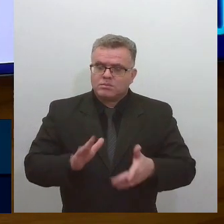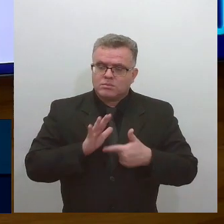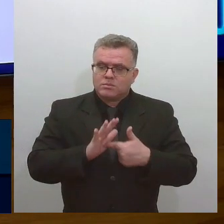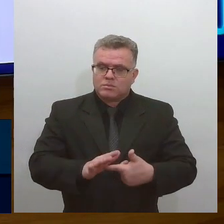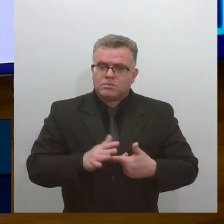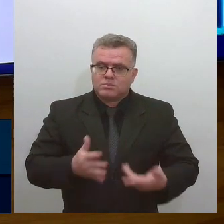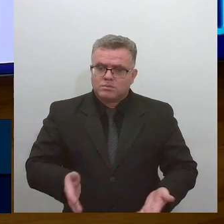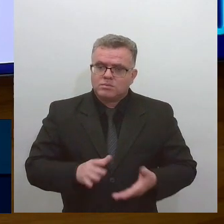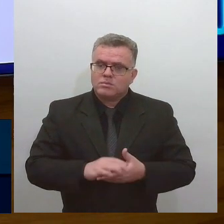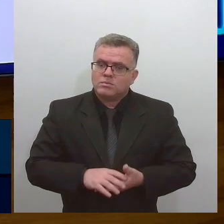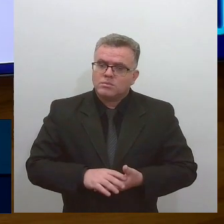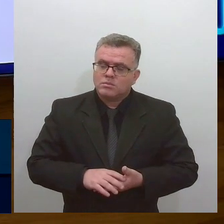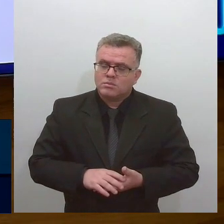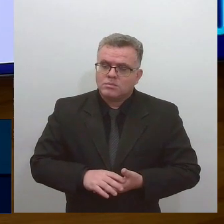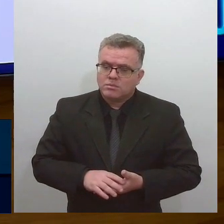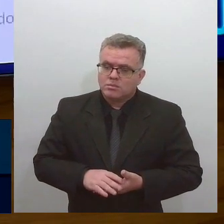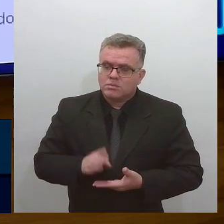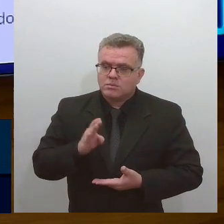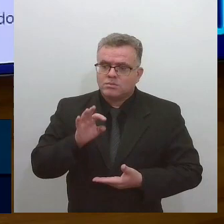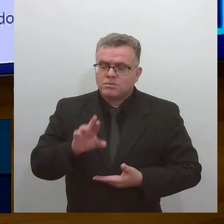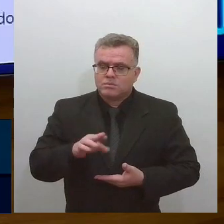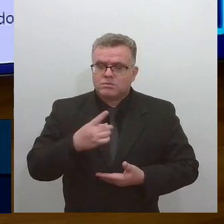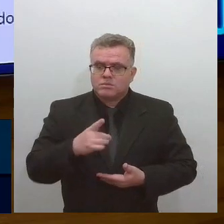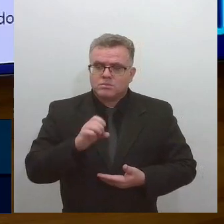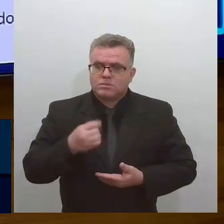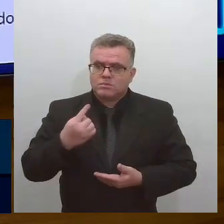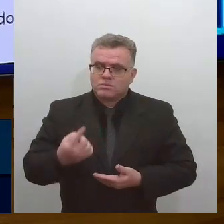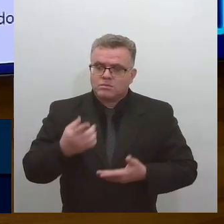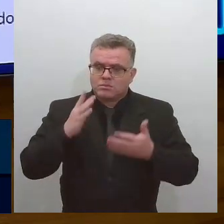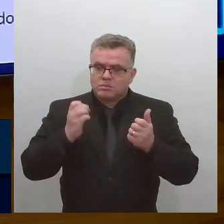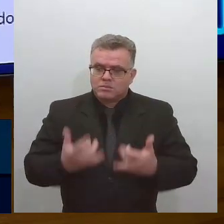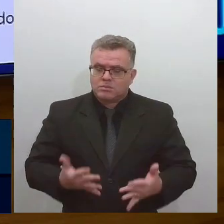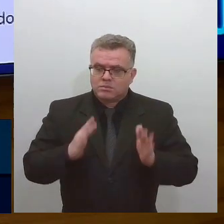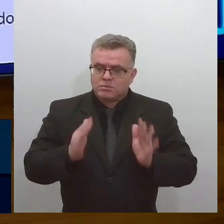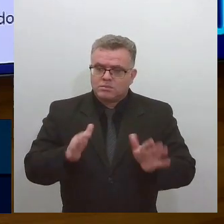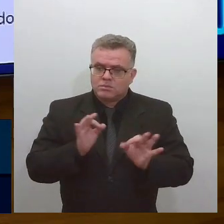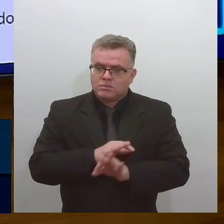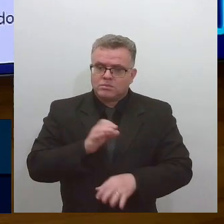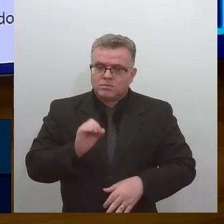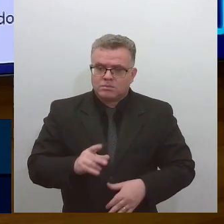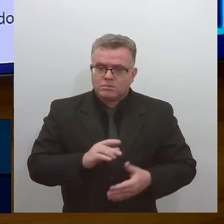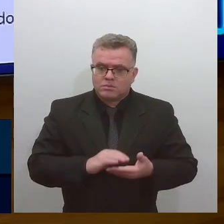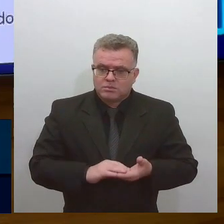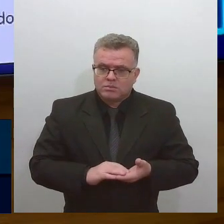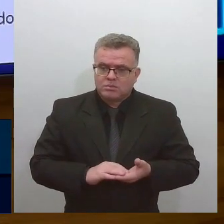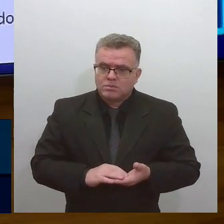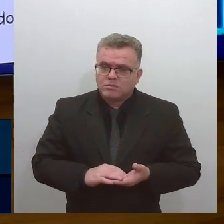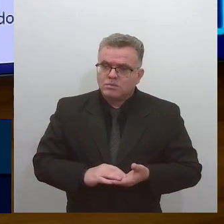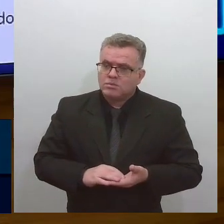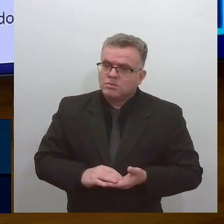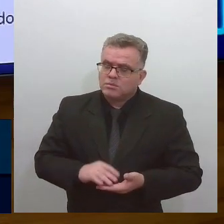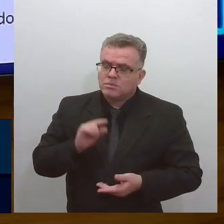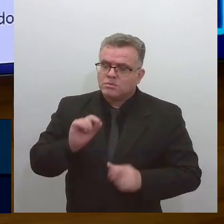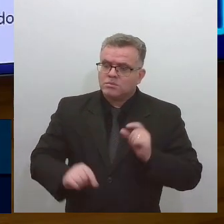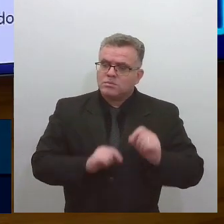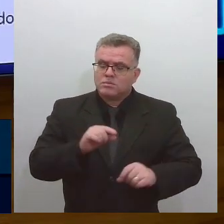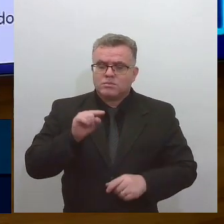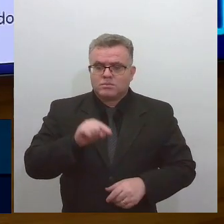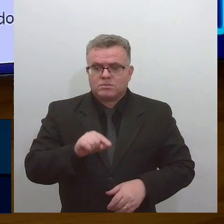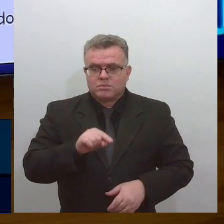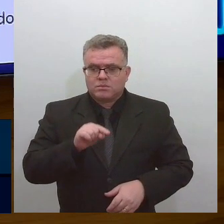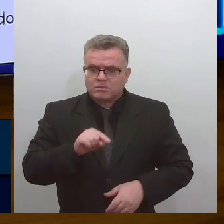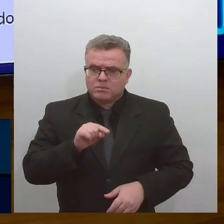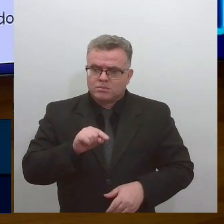também falamos e aí só um status de como está mais ou menos cada cada